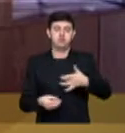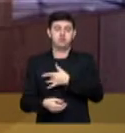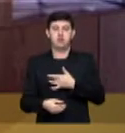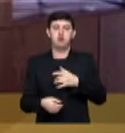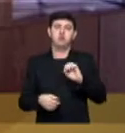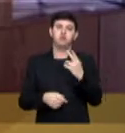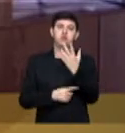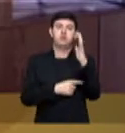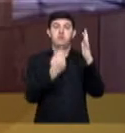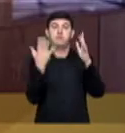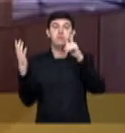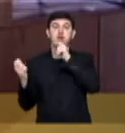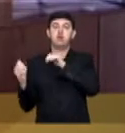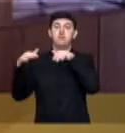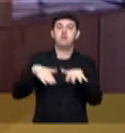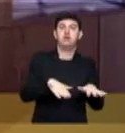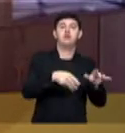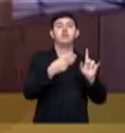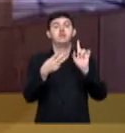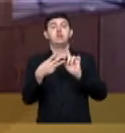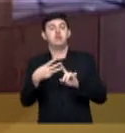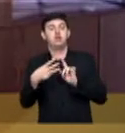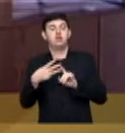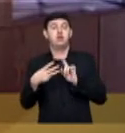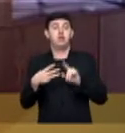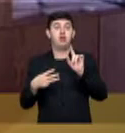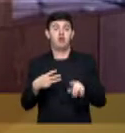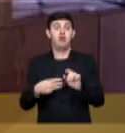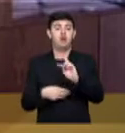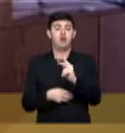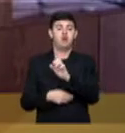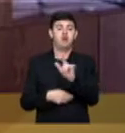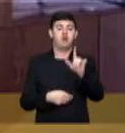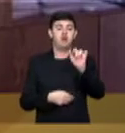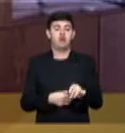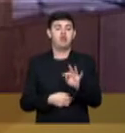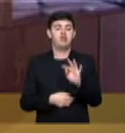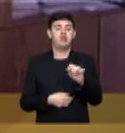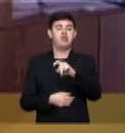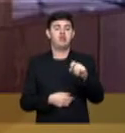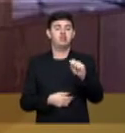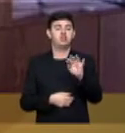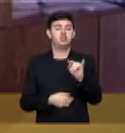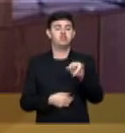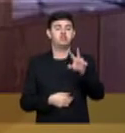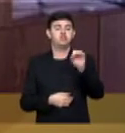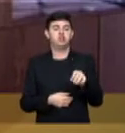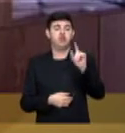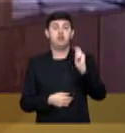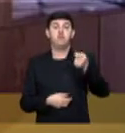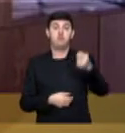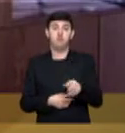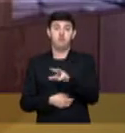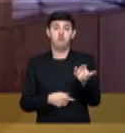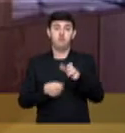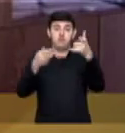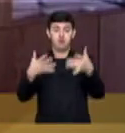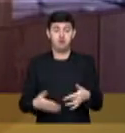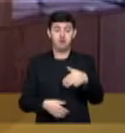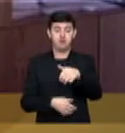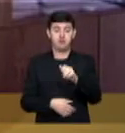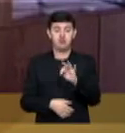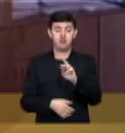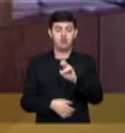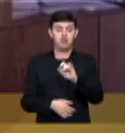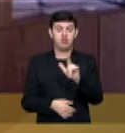Terceiro, elenca rol taxativo do que se pode restringir em matéria de publicidade comercial. Isso aqui não é uma